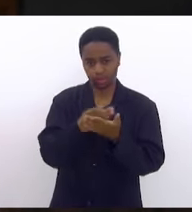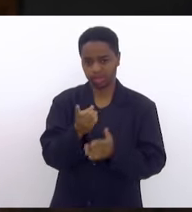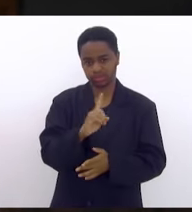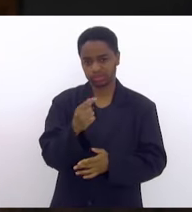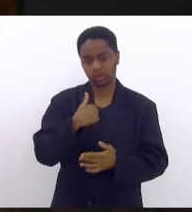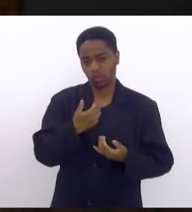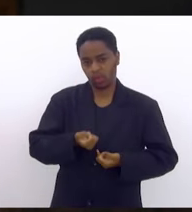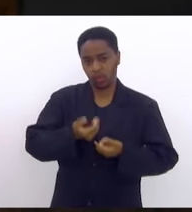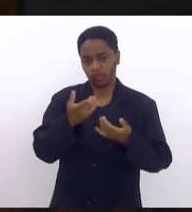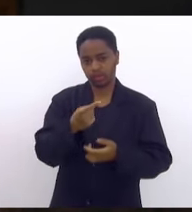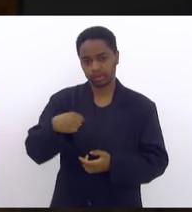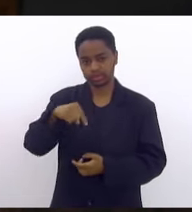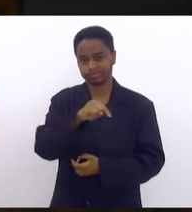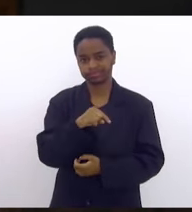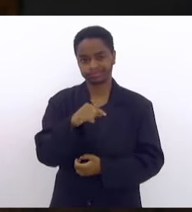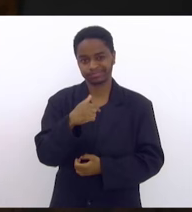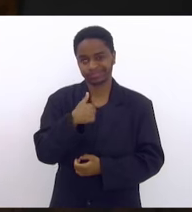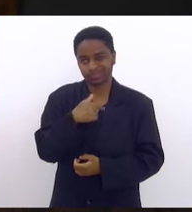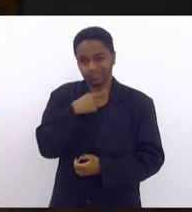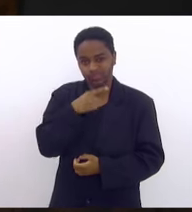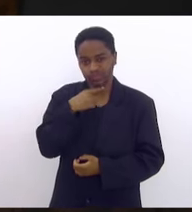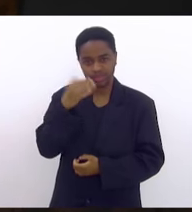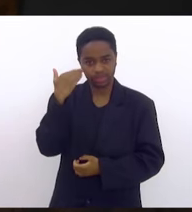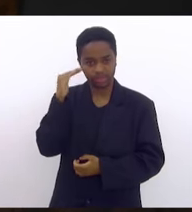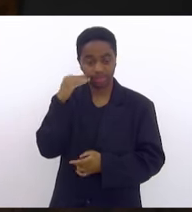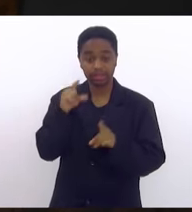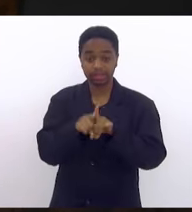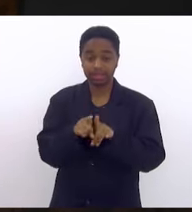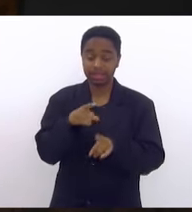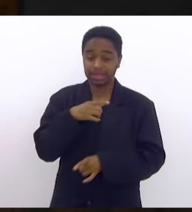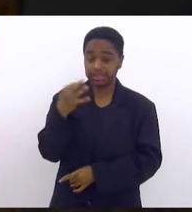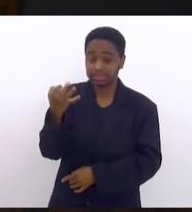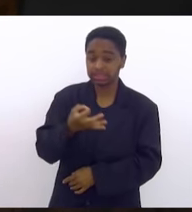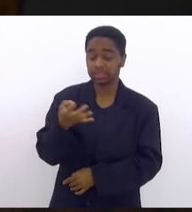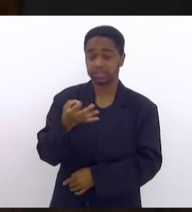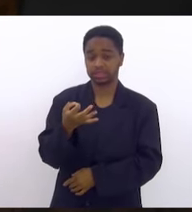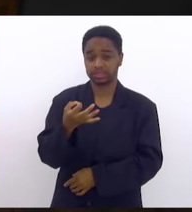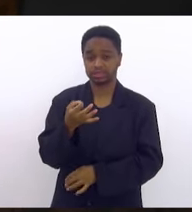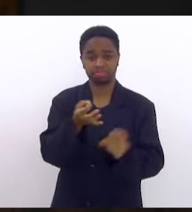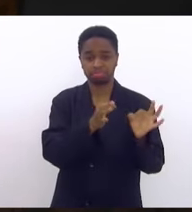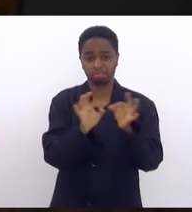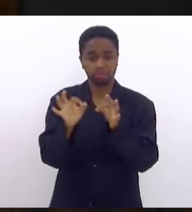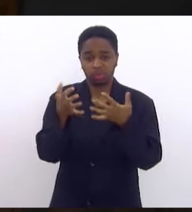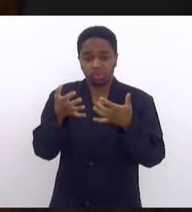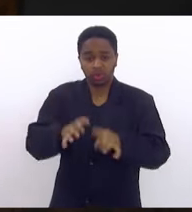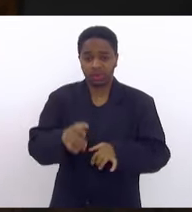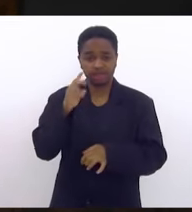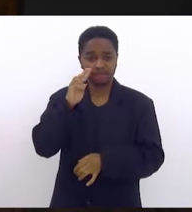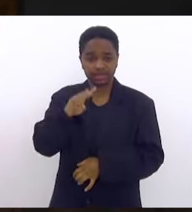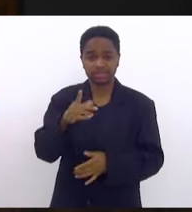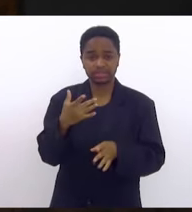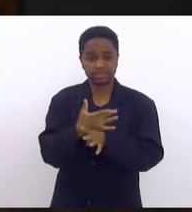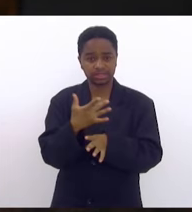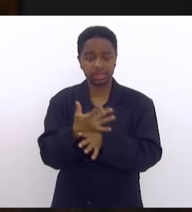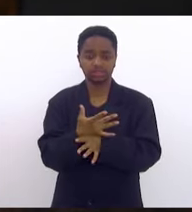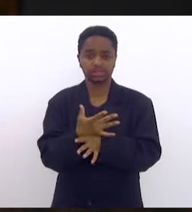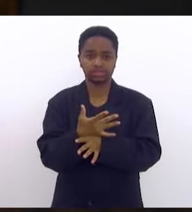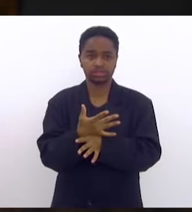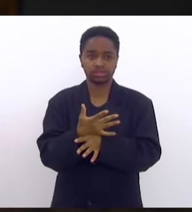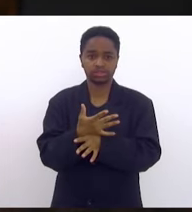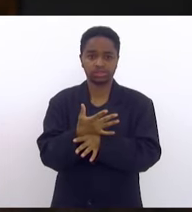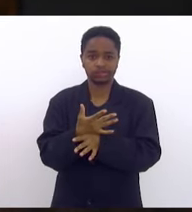confesso para vocês que isso não entra na minha cabeça, e eu tenho certeza que nenhum deles querem ver a cidade de Mangaratiba